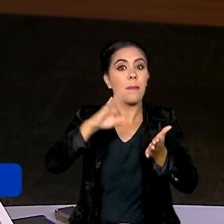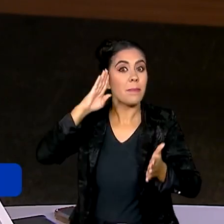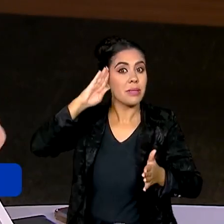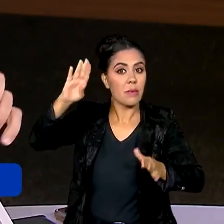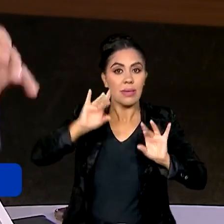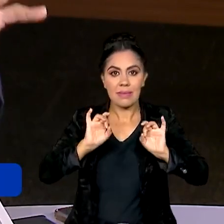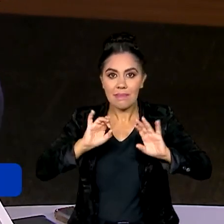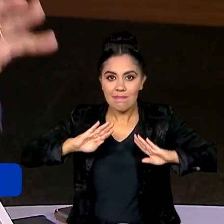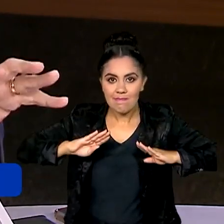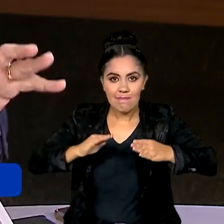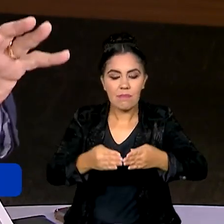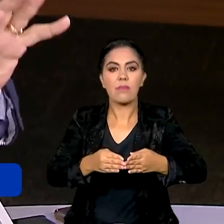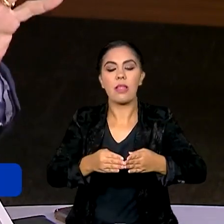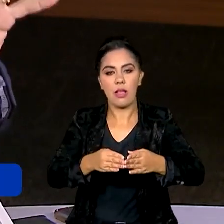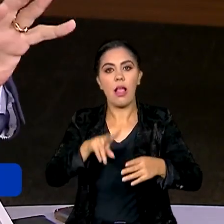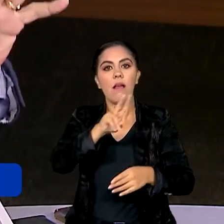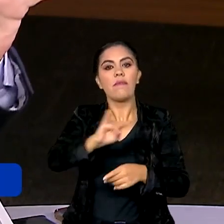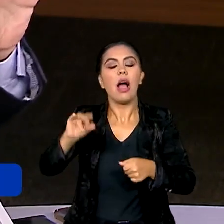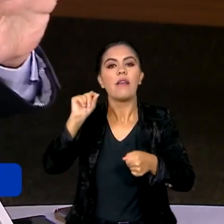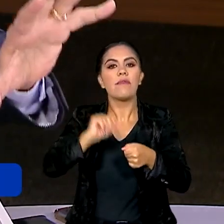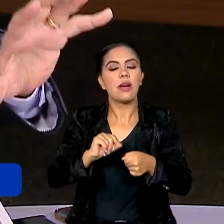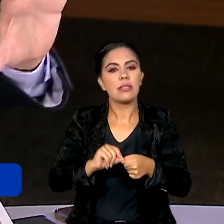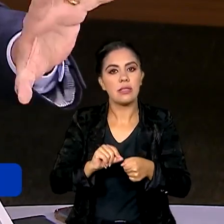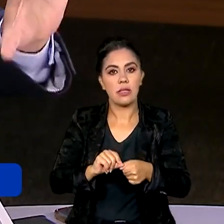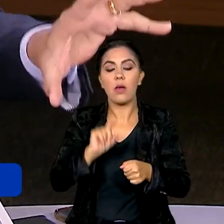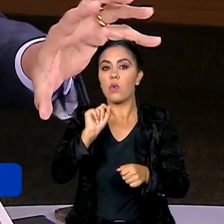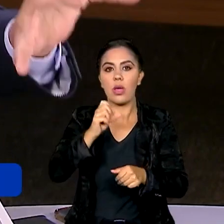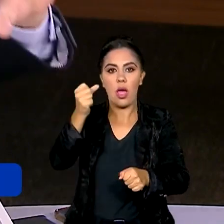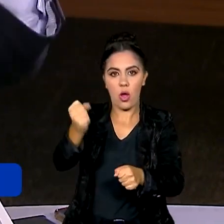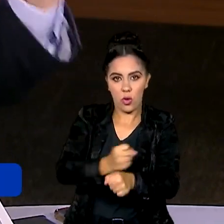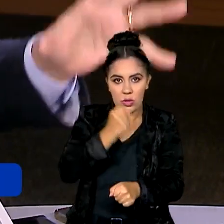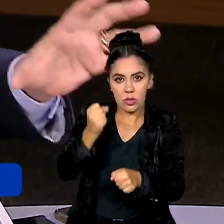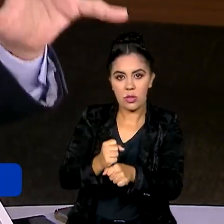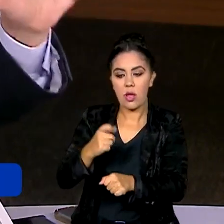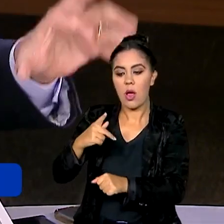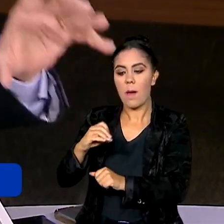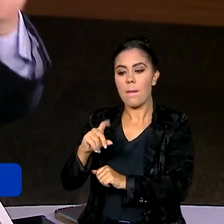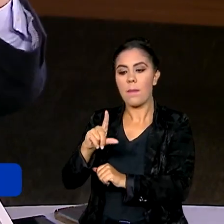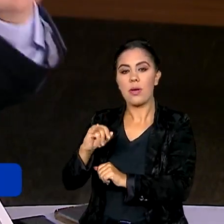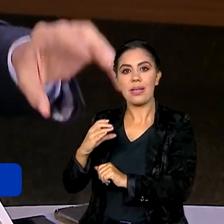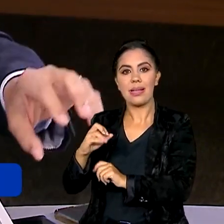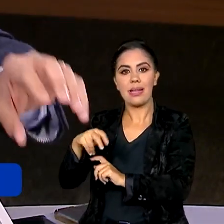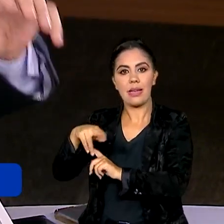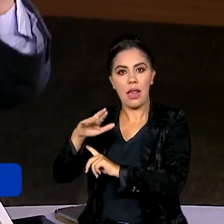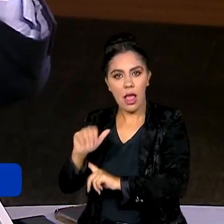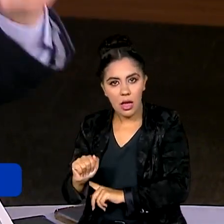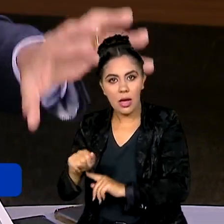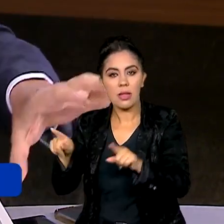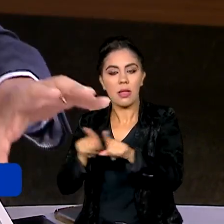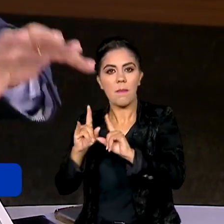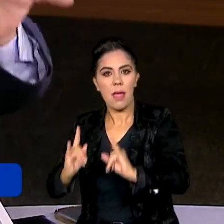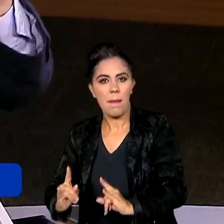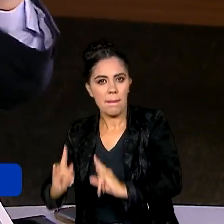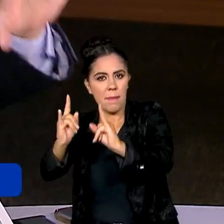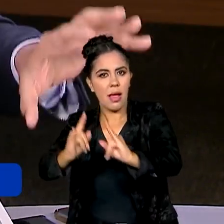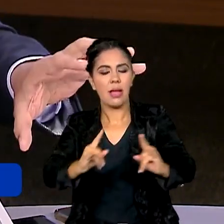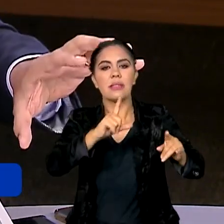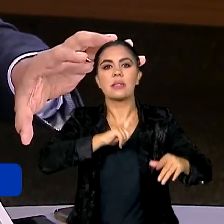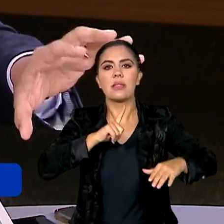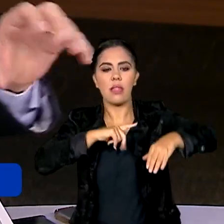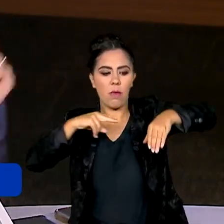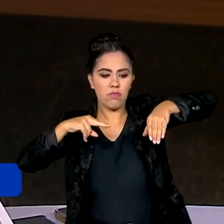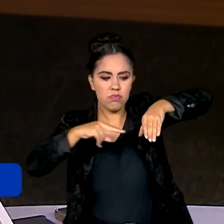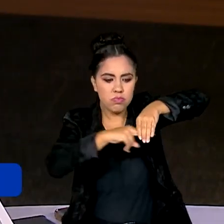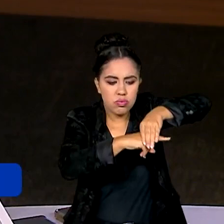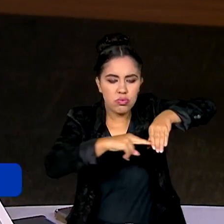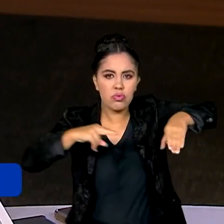especialidades. Isso vai ser feito construindo policlínicas, equipamentos, prédios com tomógrafo, ressonância magnética e